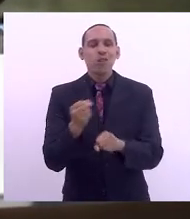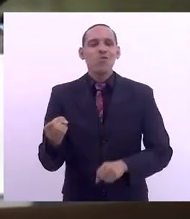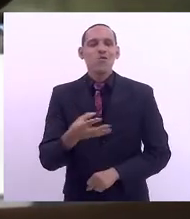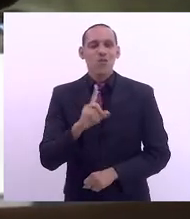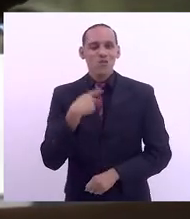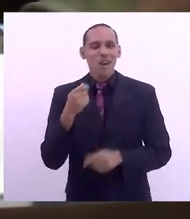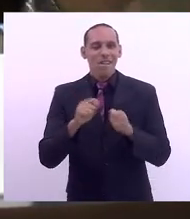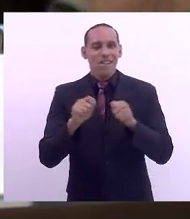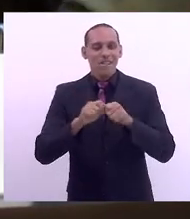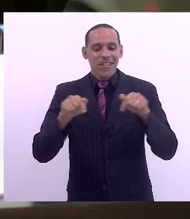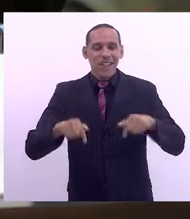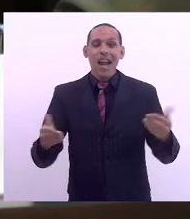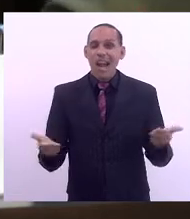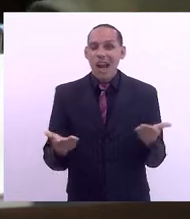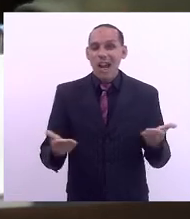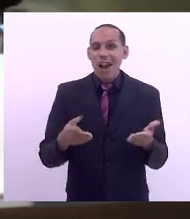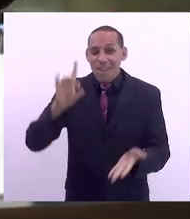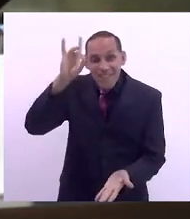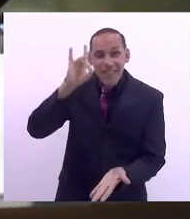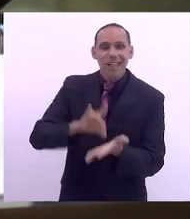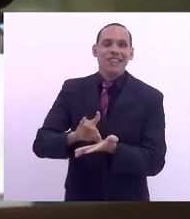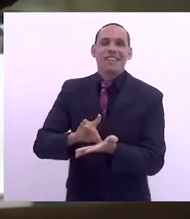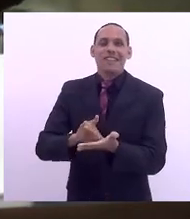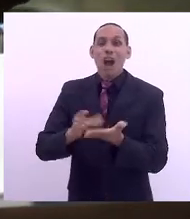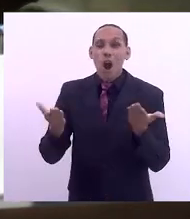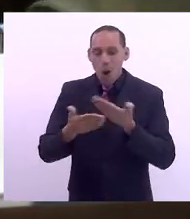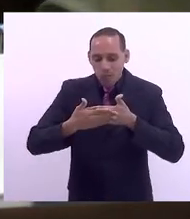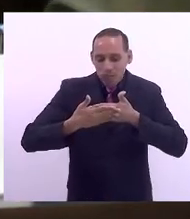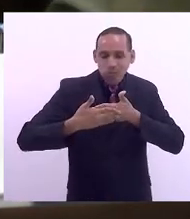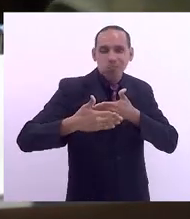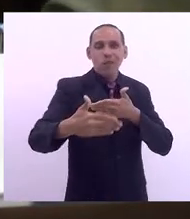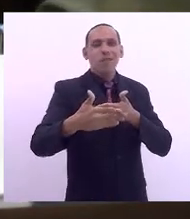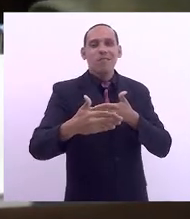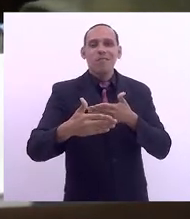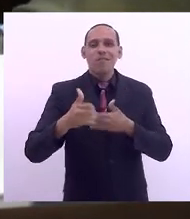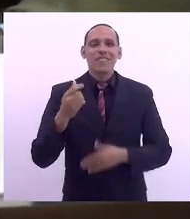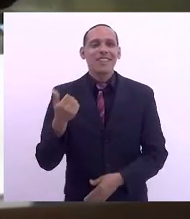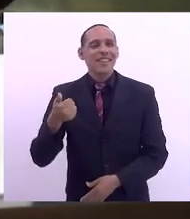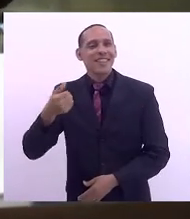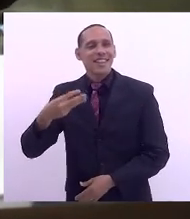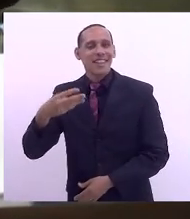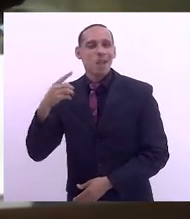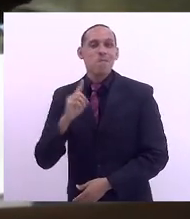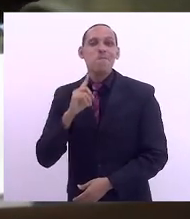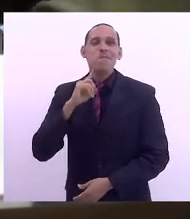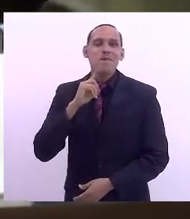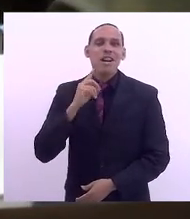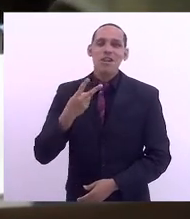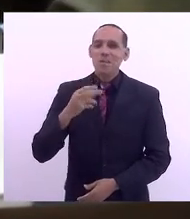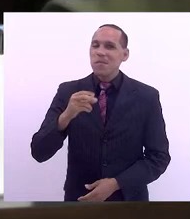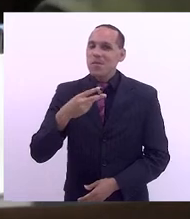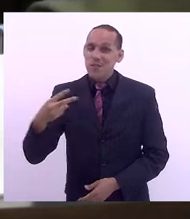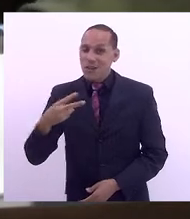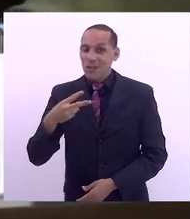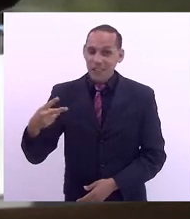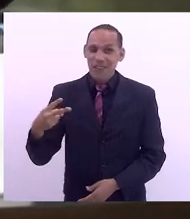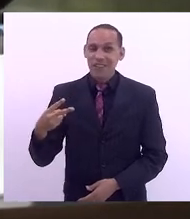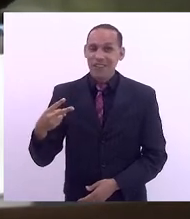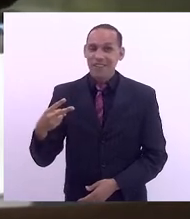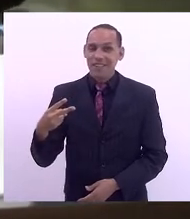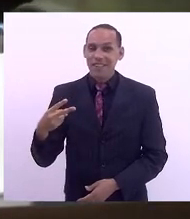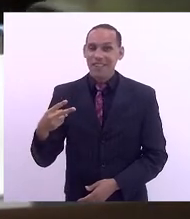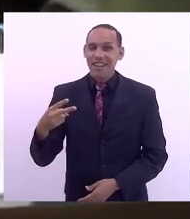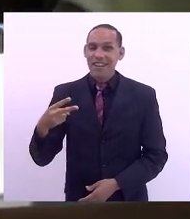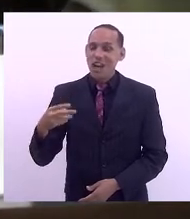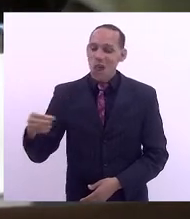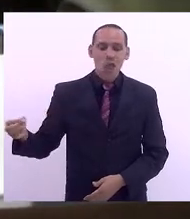estamos fazendo verdadeiramente a partir de hoje, 13 de maio de 2022, de uma